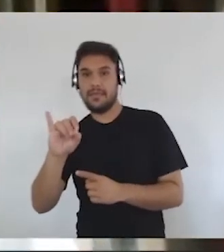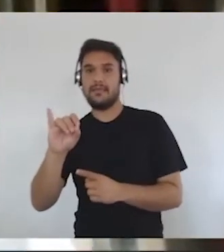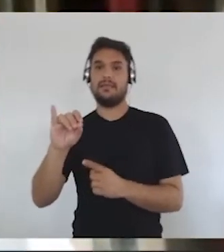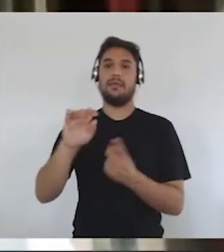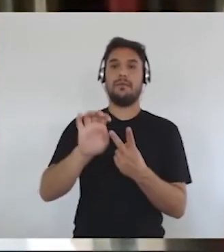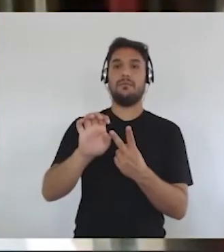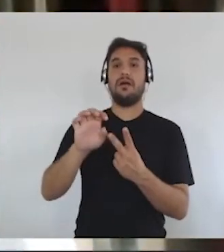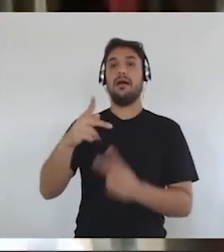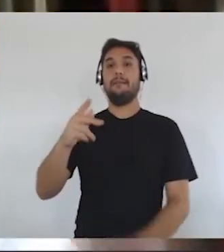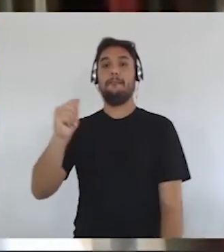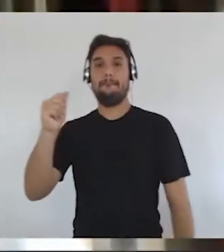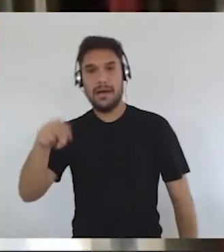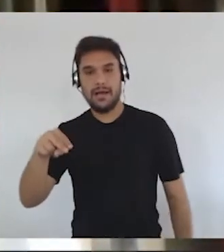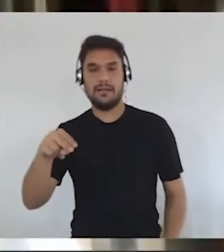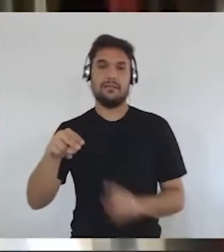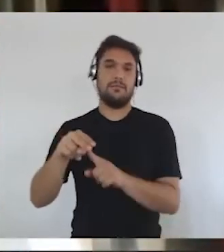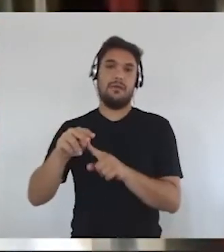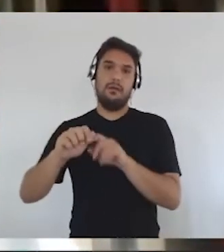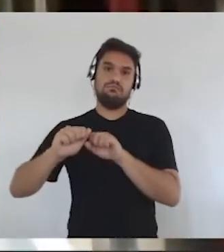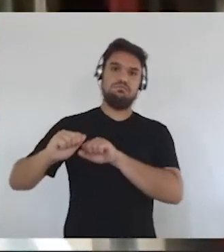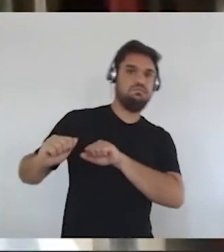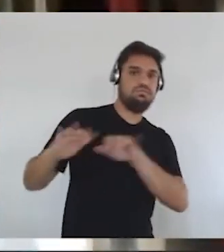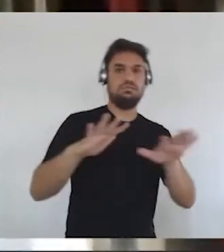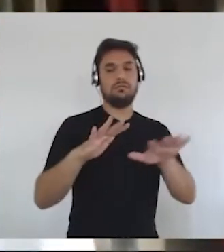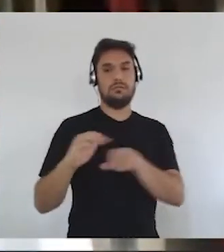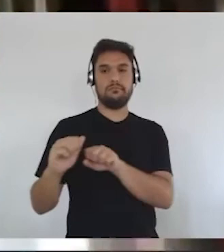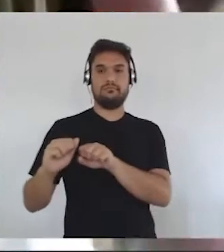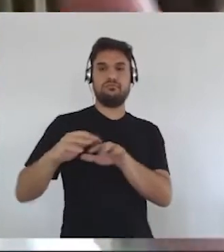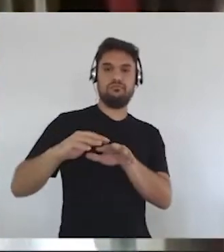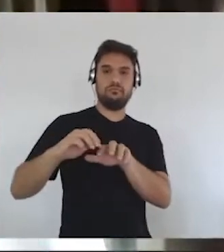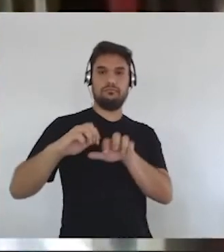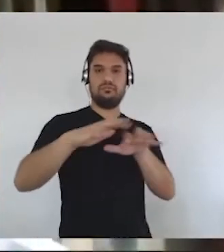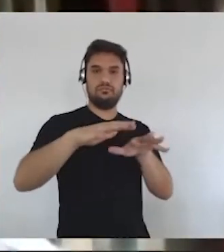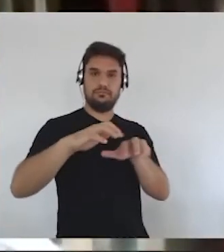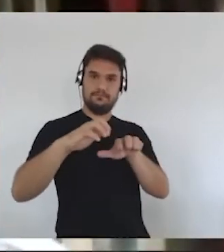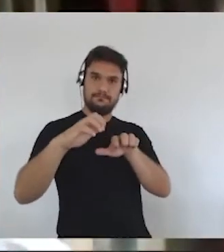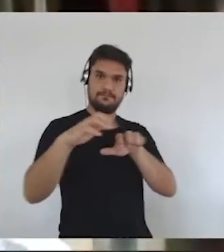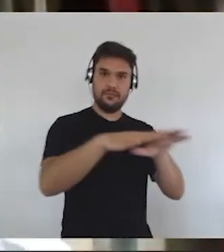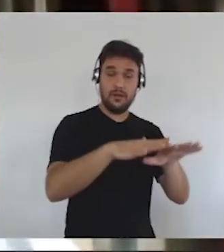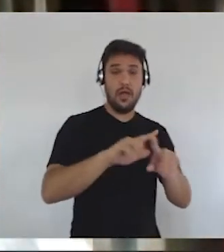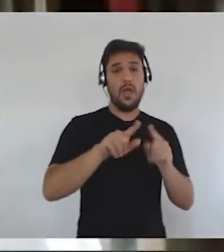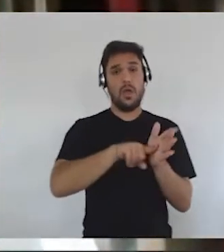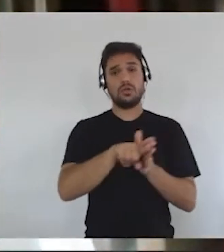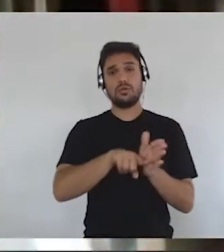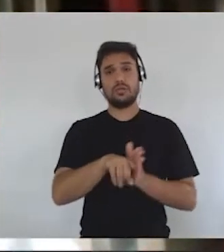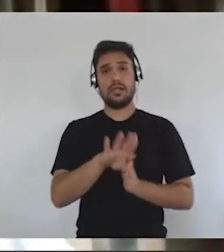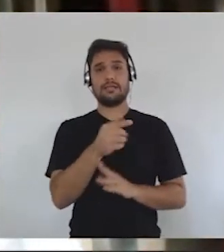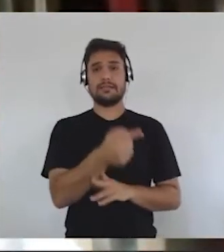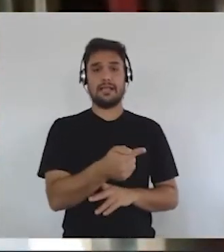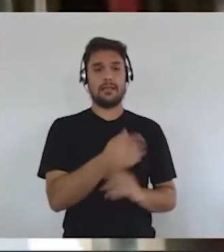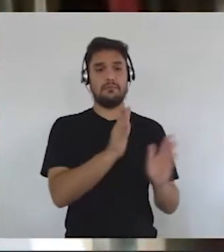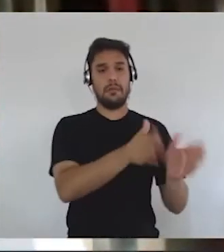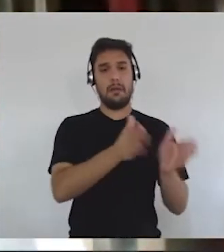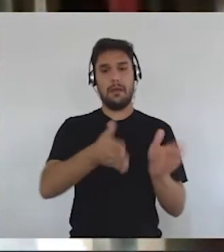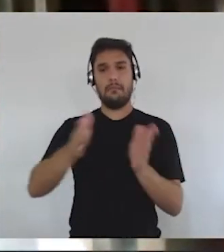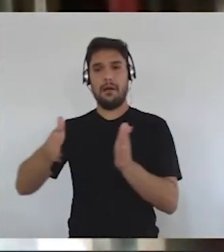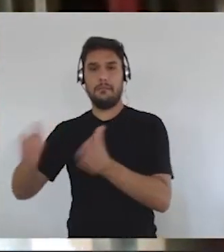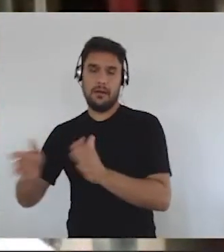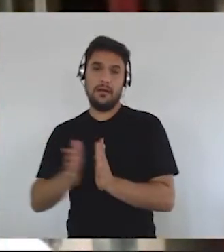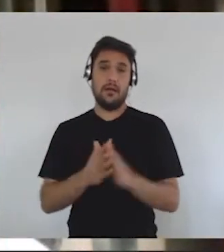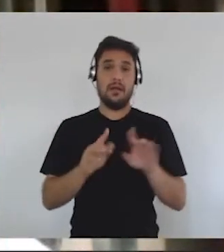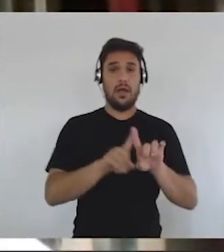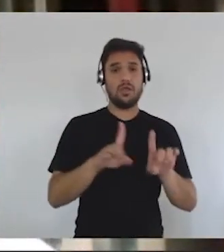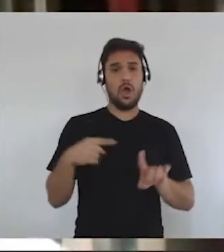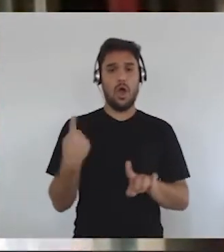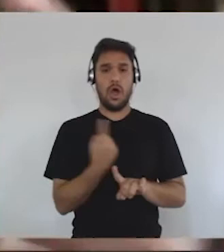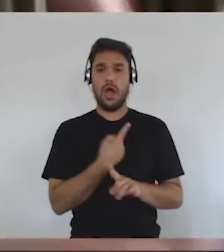ou moderado. E que no seu relatório 6º para 7, eu estudei todos para fazer esse estudo, ela vai dizer, nós fomos